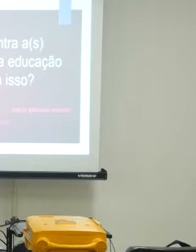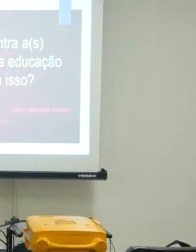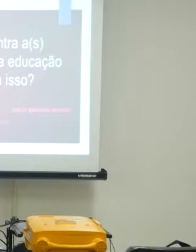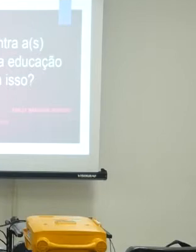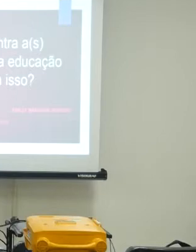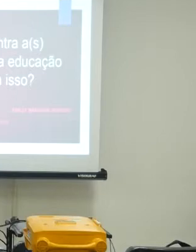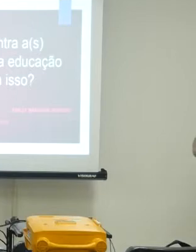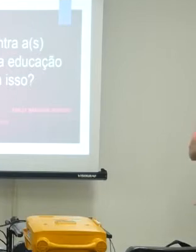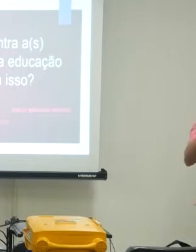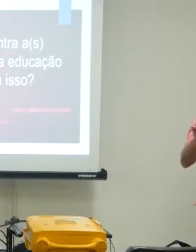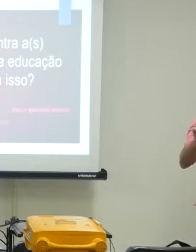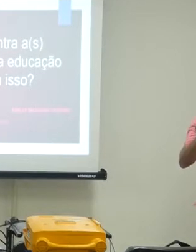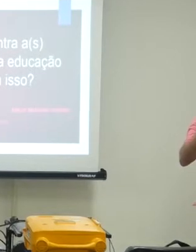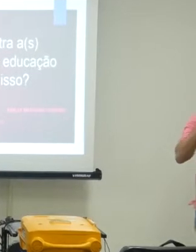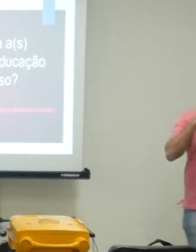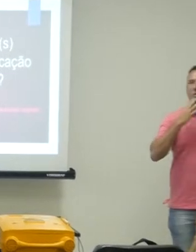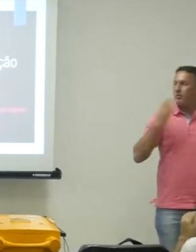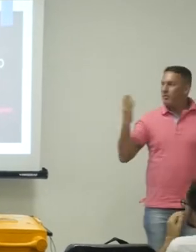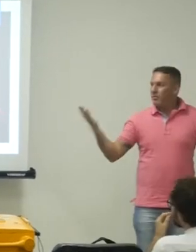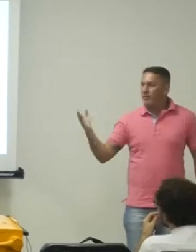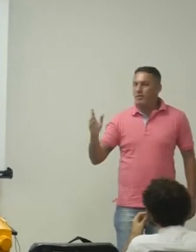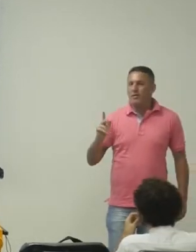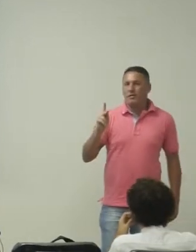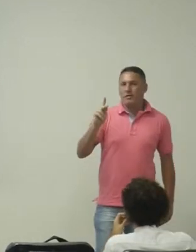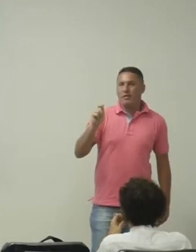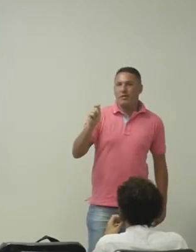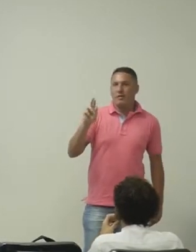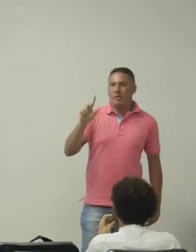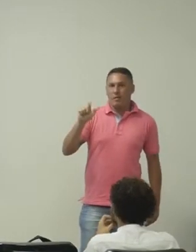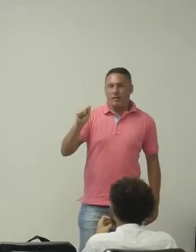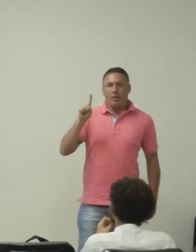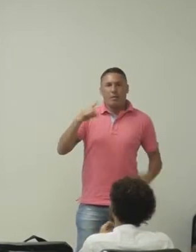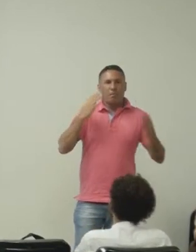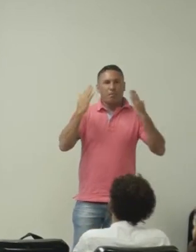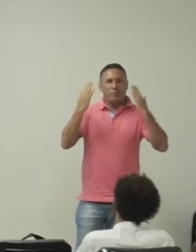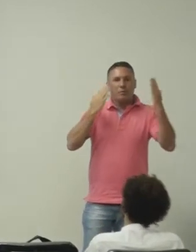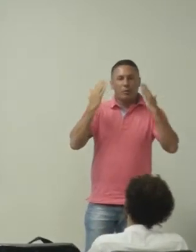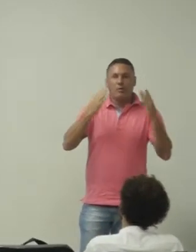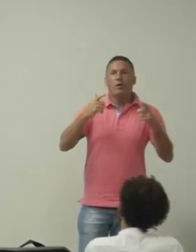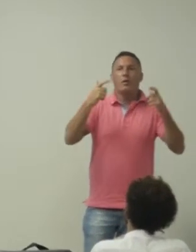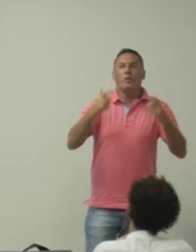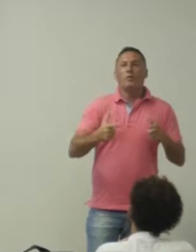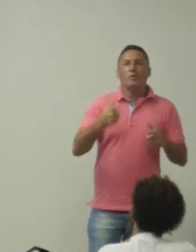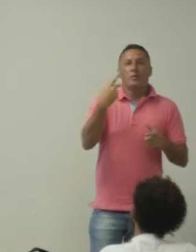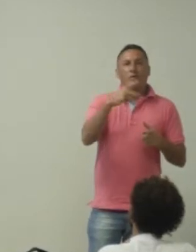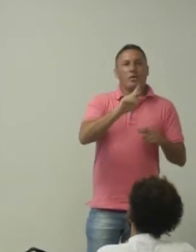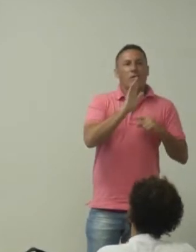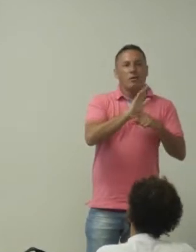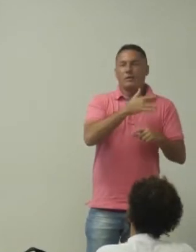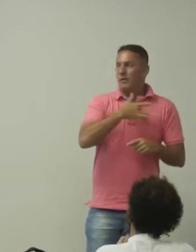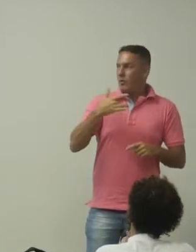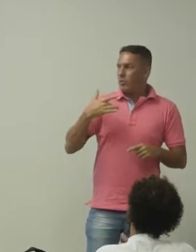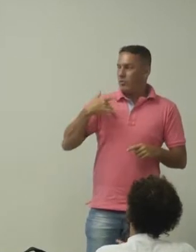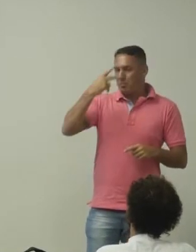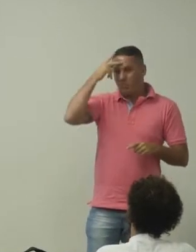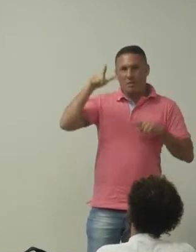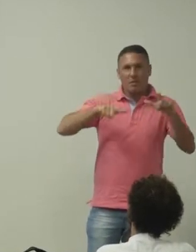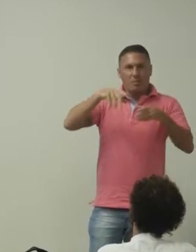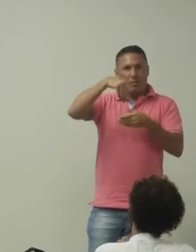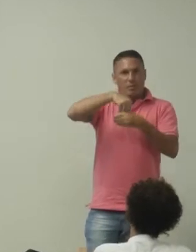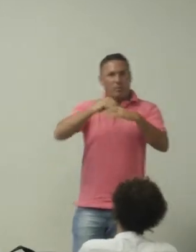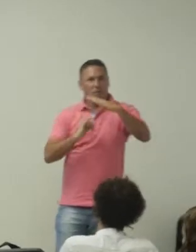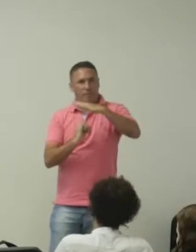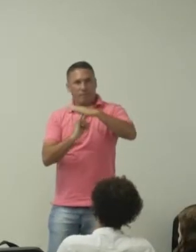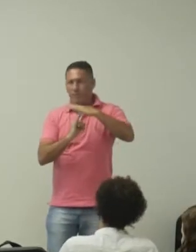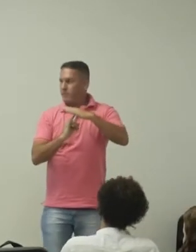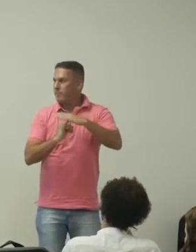É, para quem não me conhece, eu sou a Carla, psicóloga da Coordenadoria de Atenção à Saúde do Servidor. Estou fazendo parte da